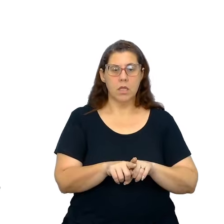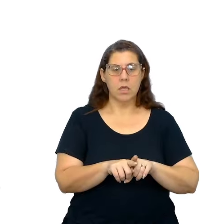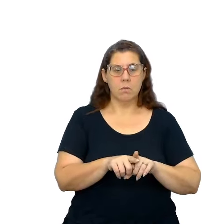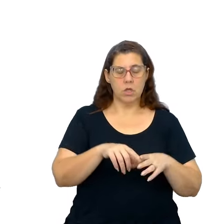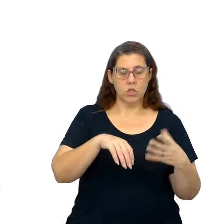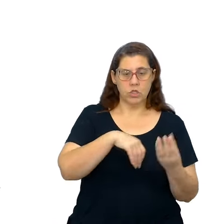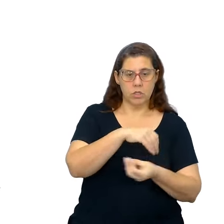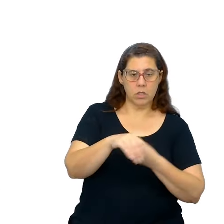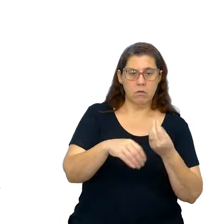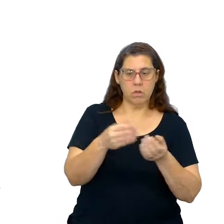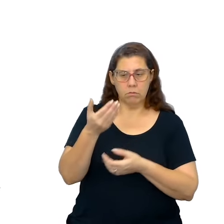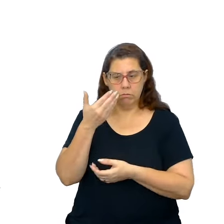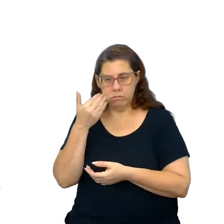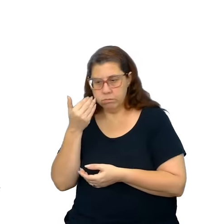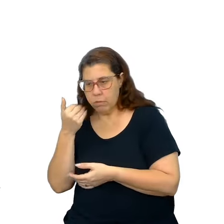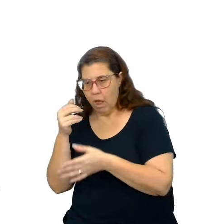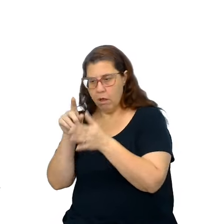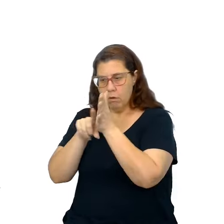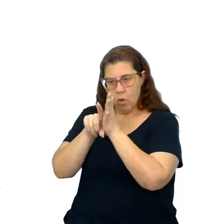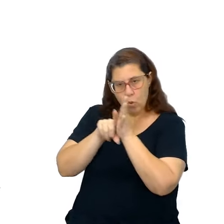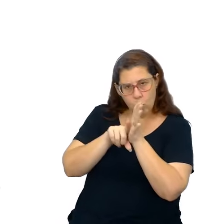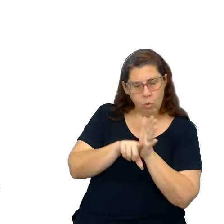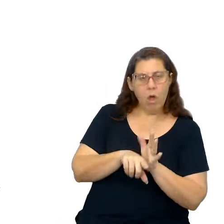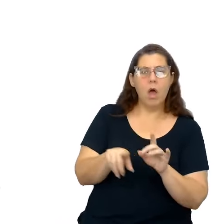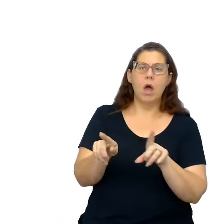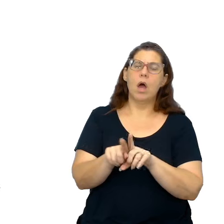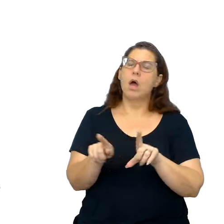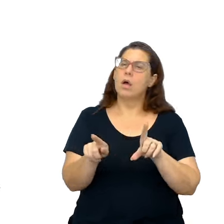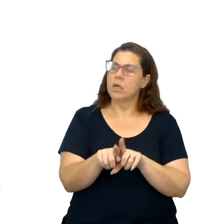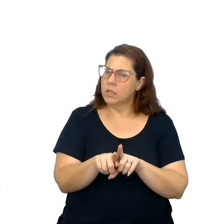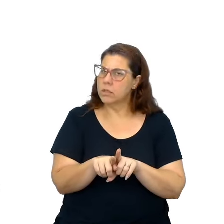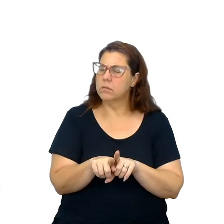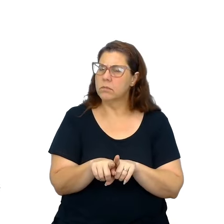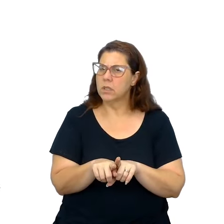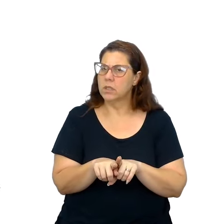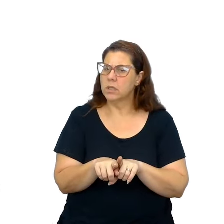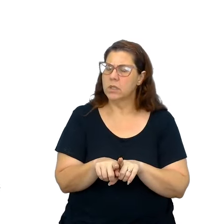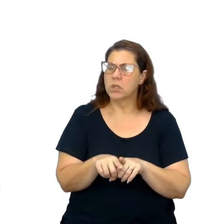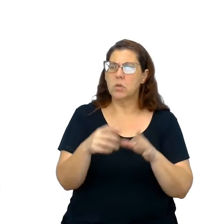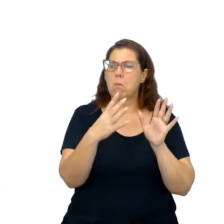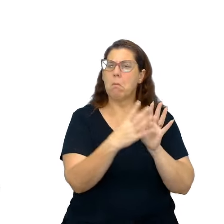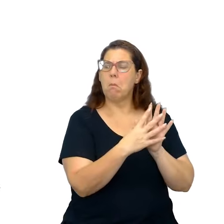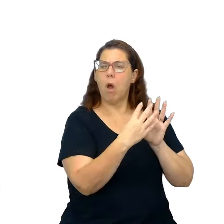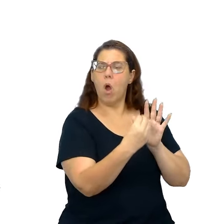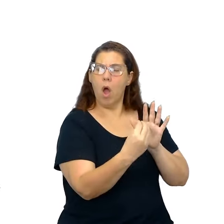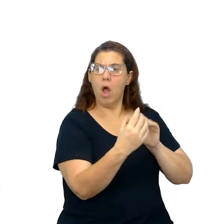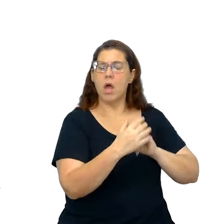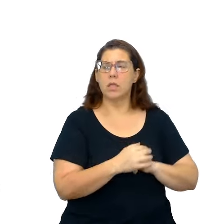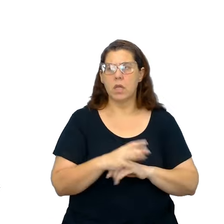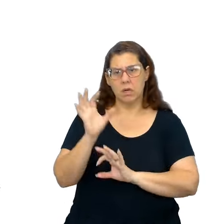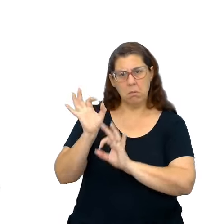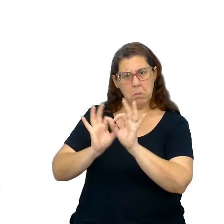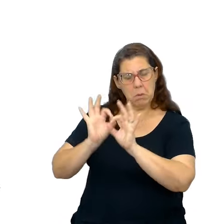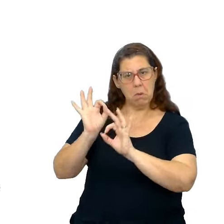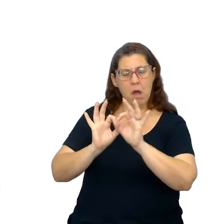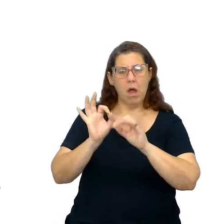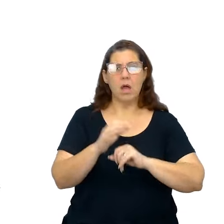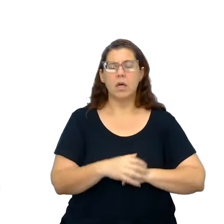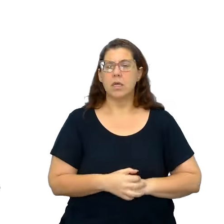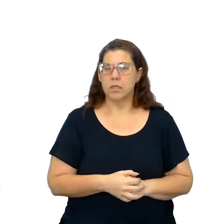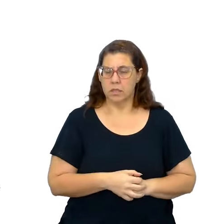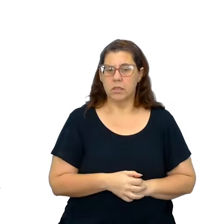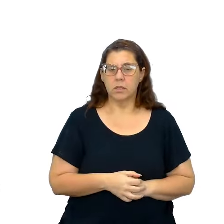questões investigativas, a gente explore essa parte de modelo, de criar